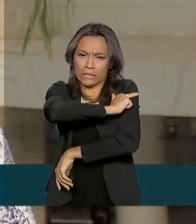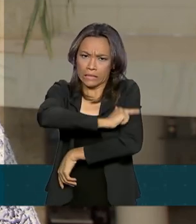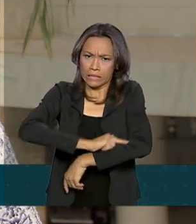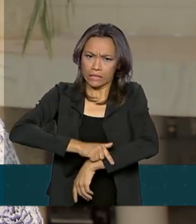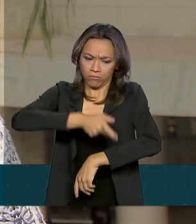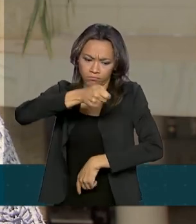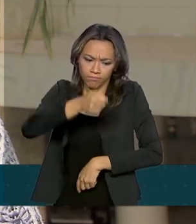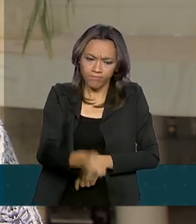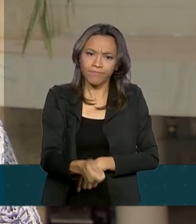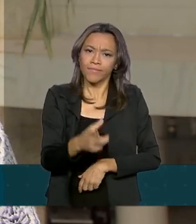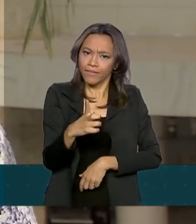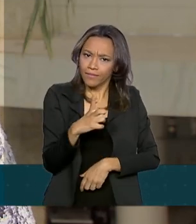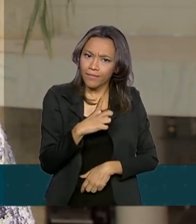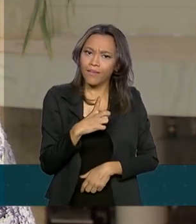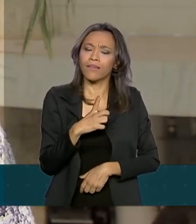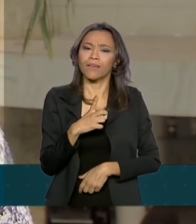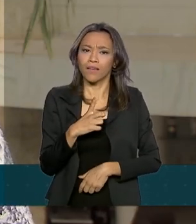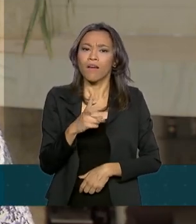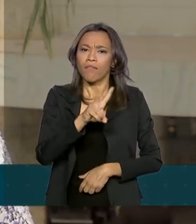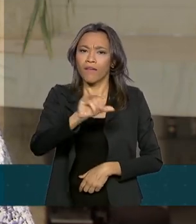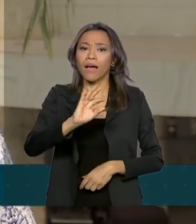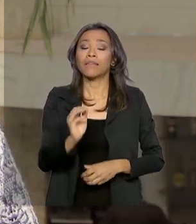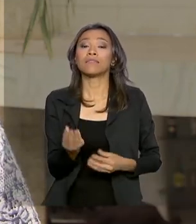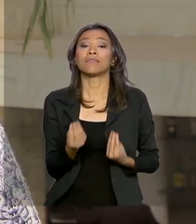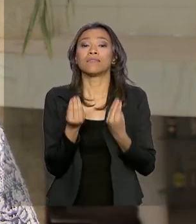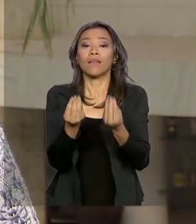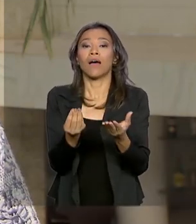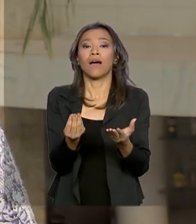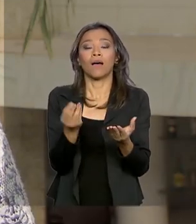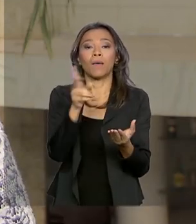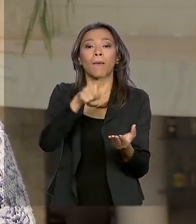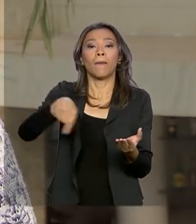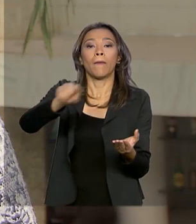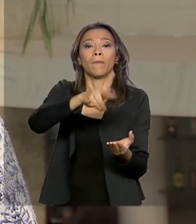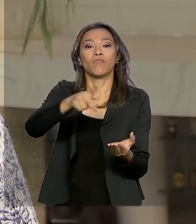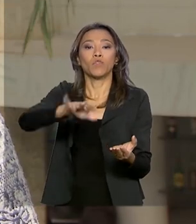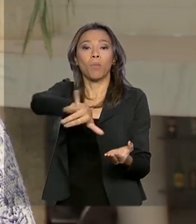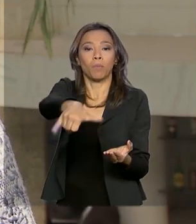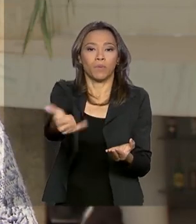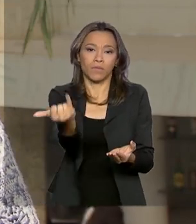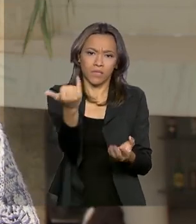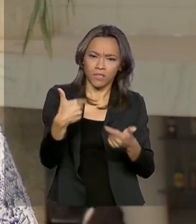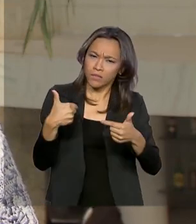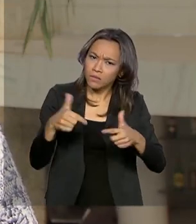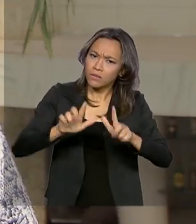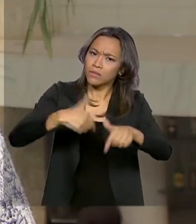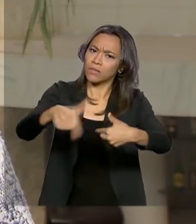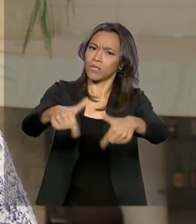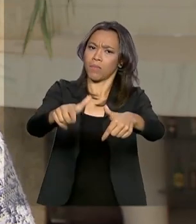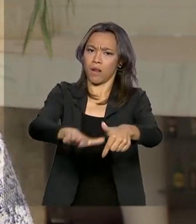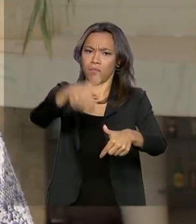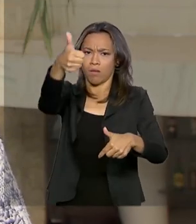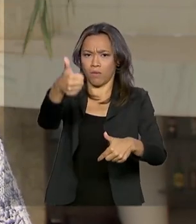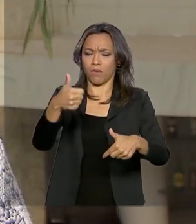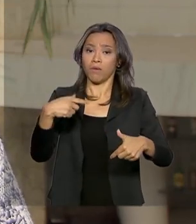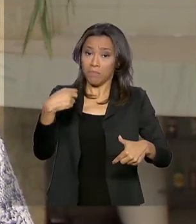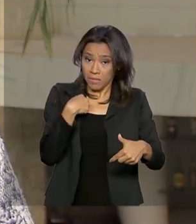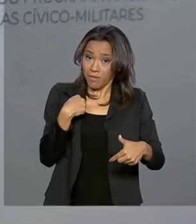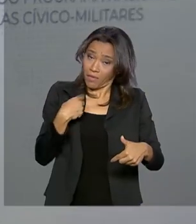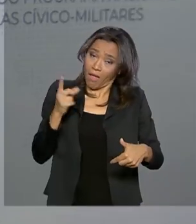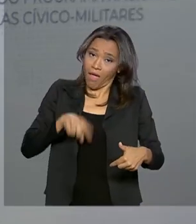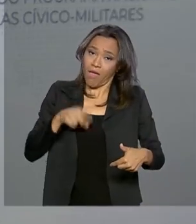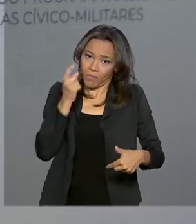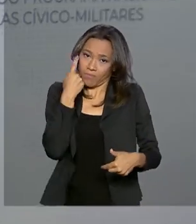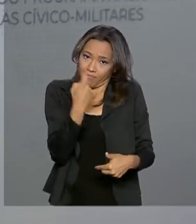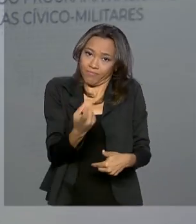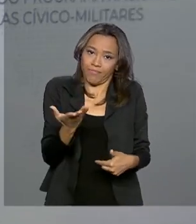disciplina mesmo, vai dar chance ao professor de poder trabalhar melhor. Para mim, o básico é esse.